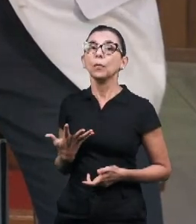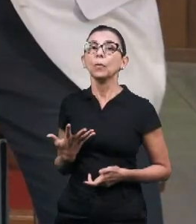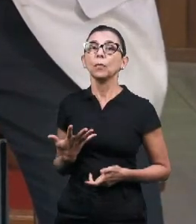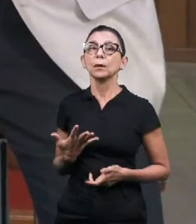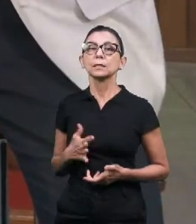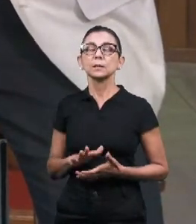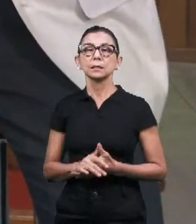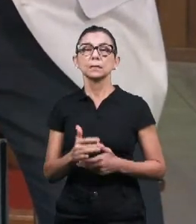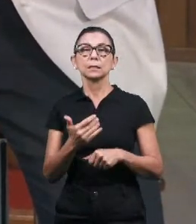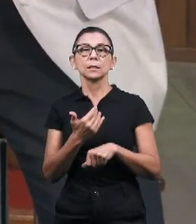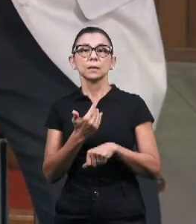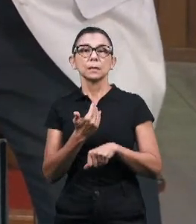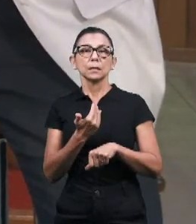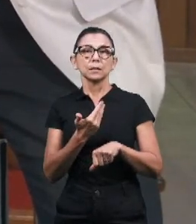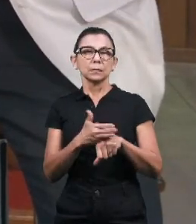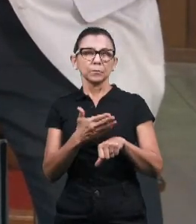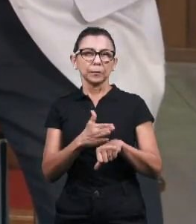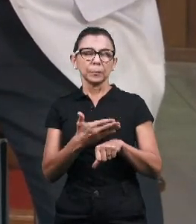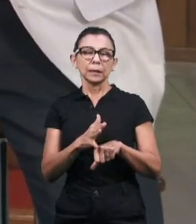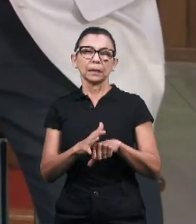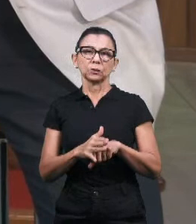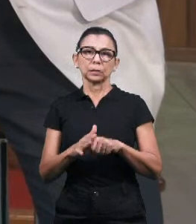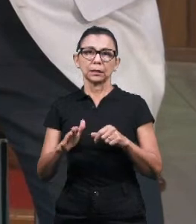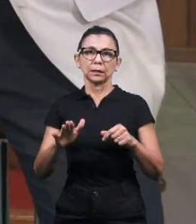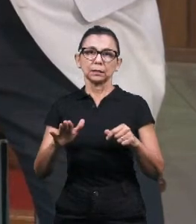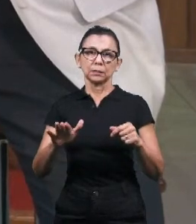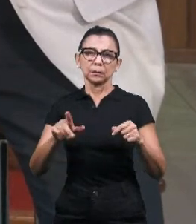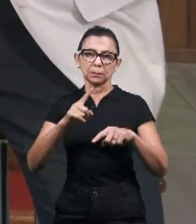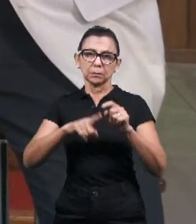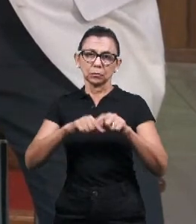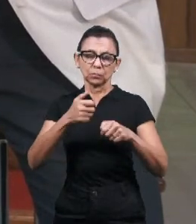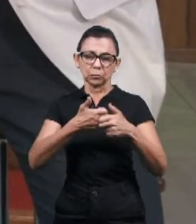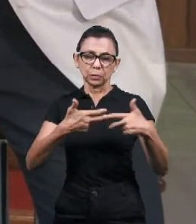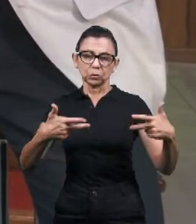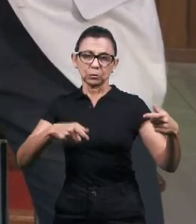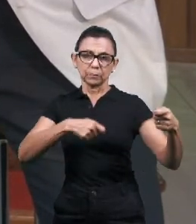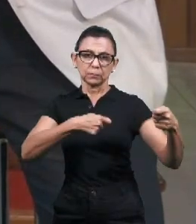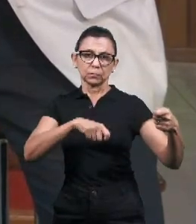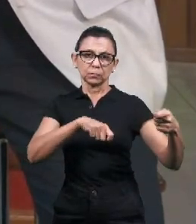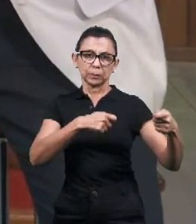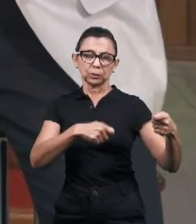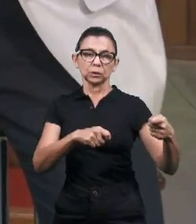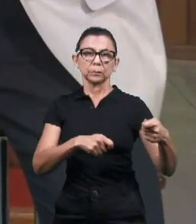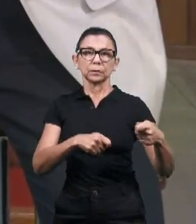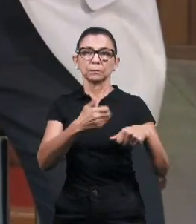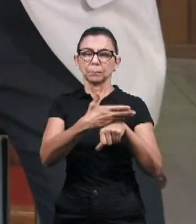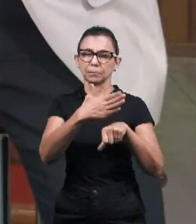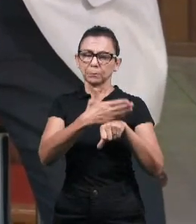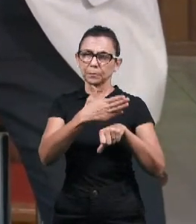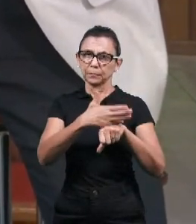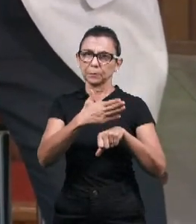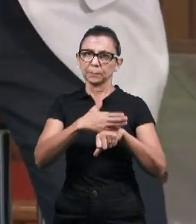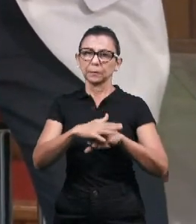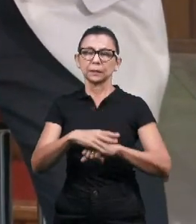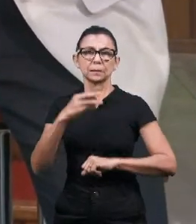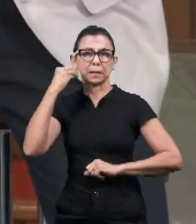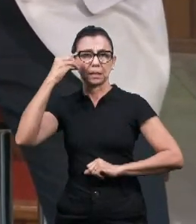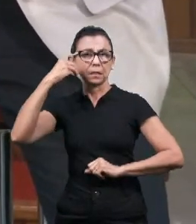aperfeiçoados. Então essas duas coisas se somam. Aí lembra muito Davi, né? A palavra fala assim, e Davi tocava